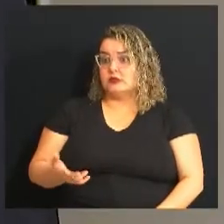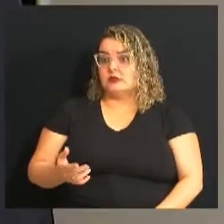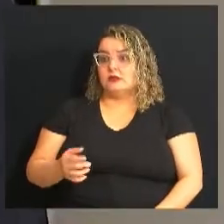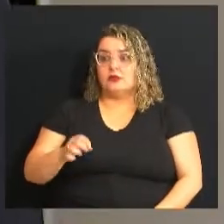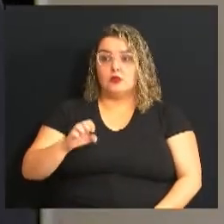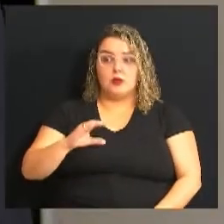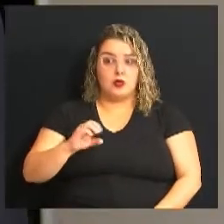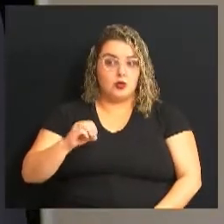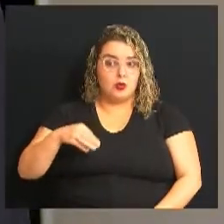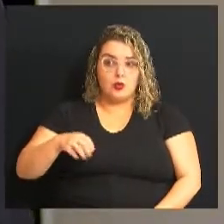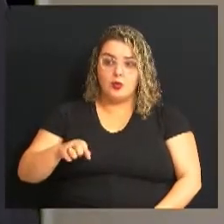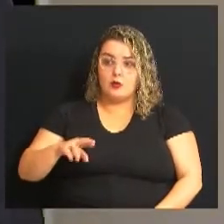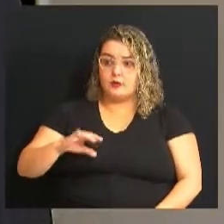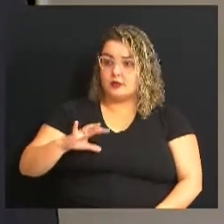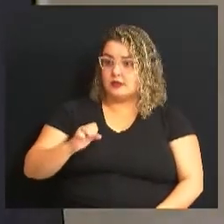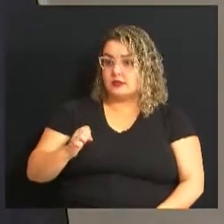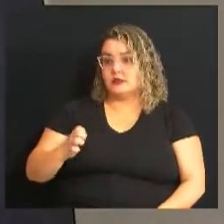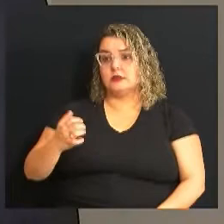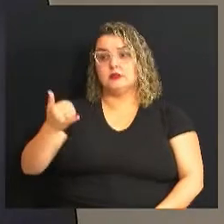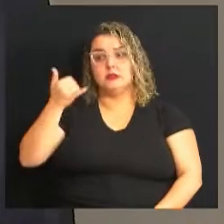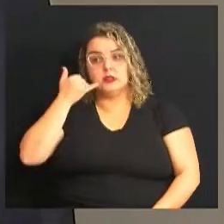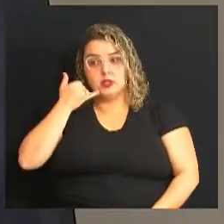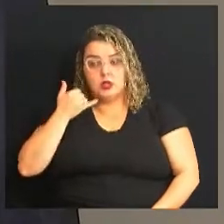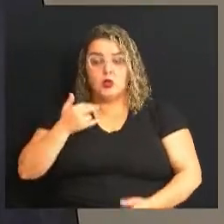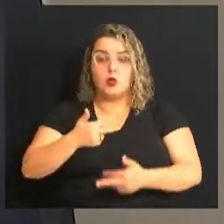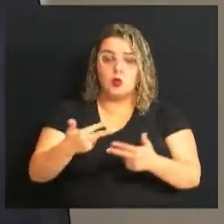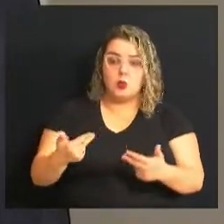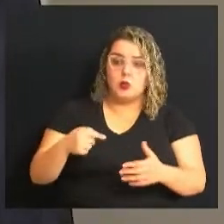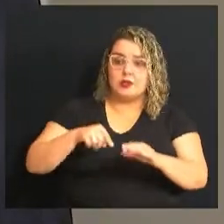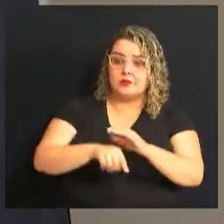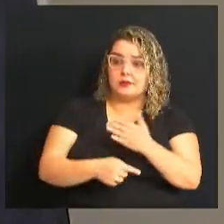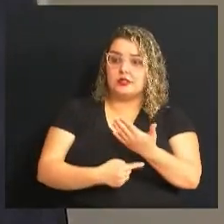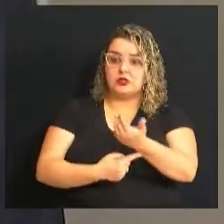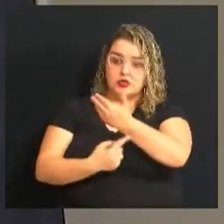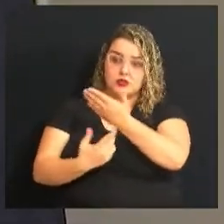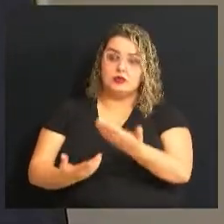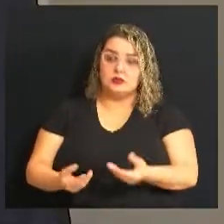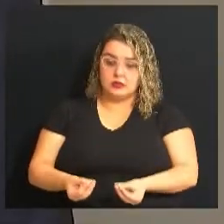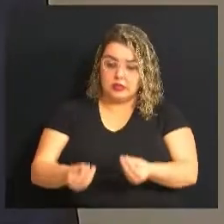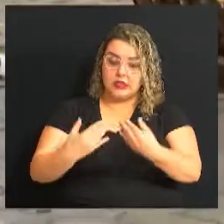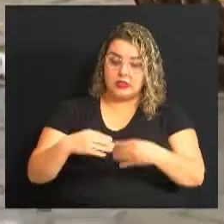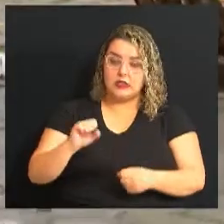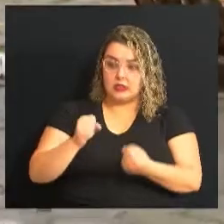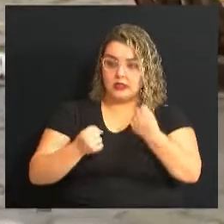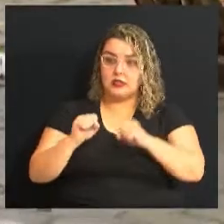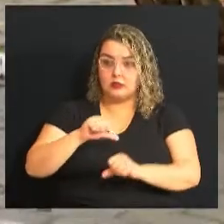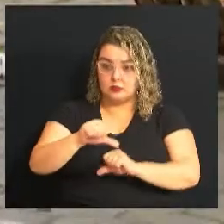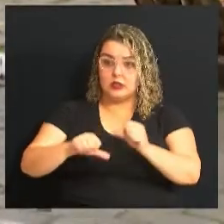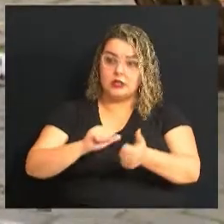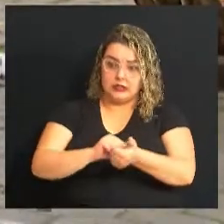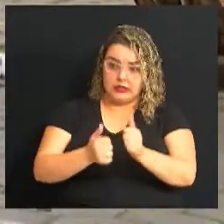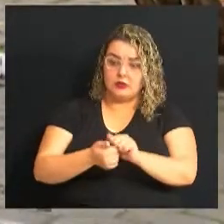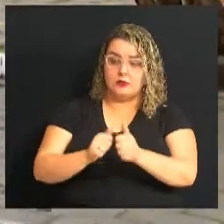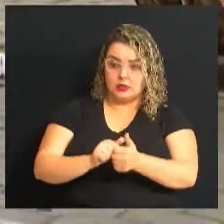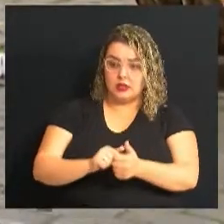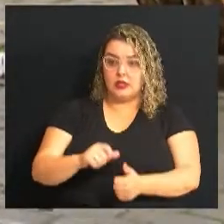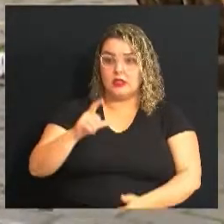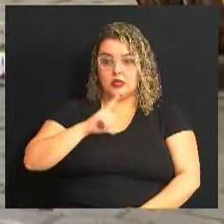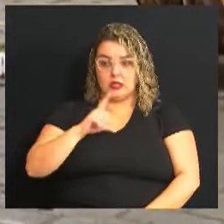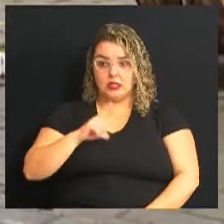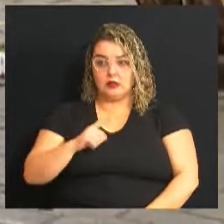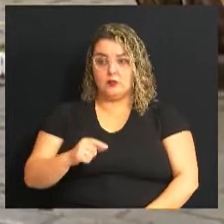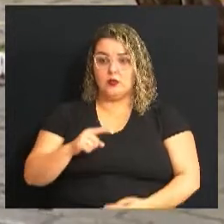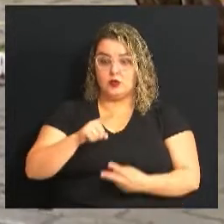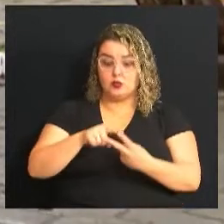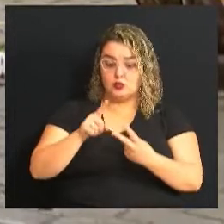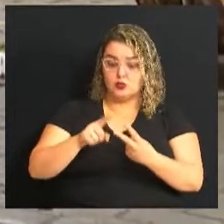e-commerce, celulares, coisas avançadas, então isso a gente precisa trazer para a indústria e modernizar ela. O evento contou ainda com 2